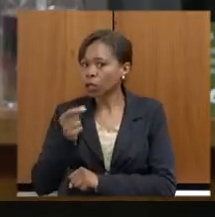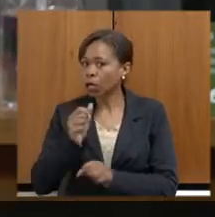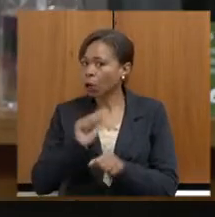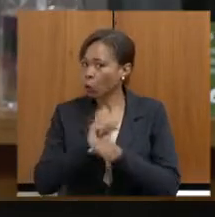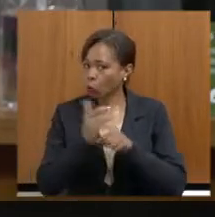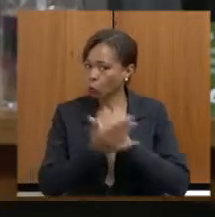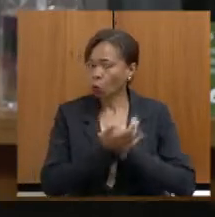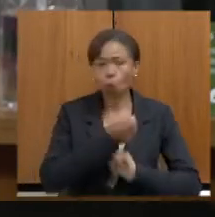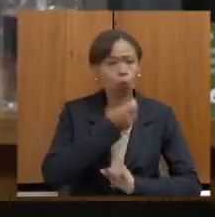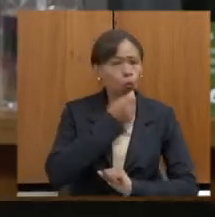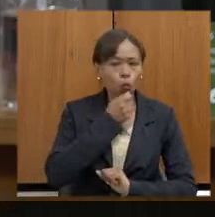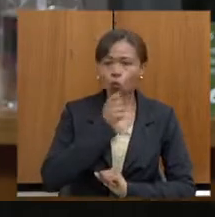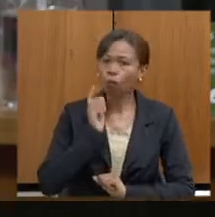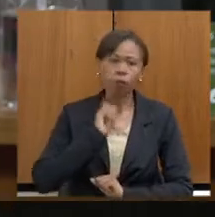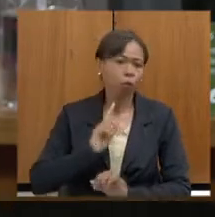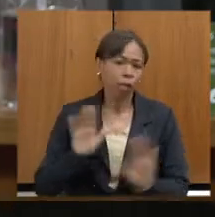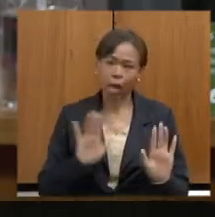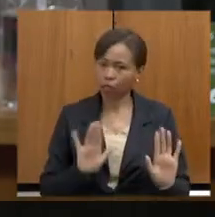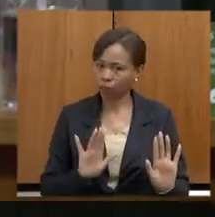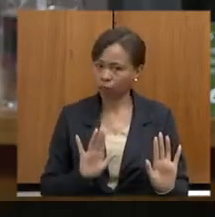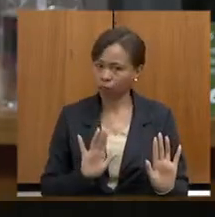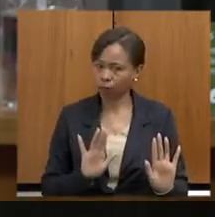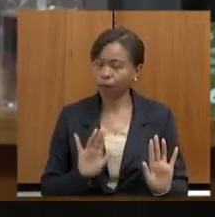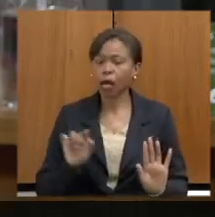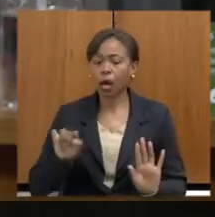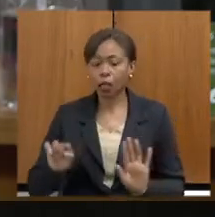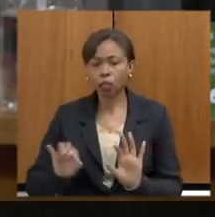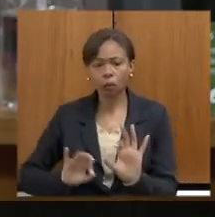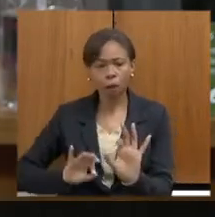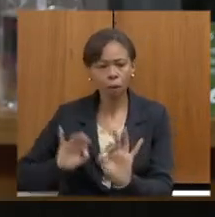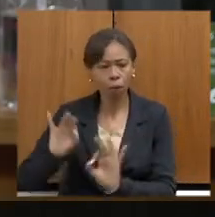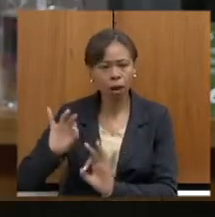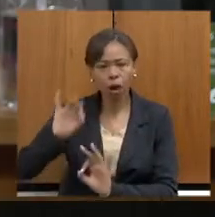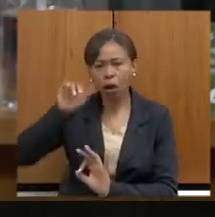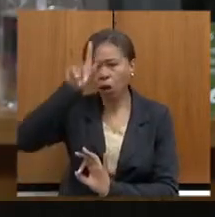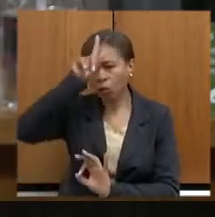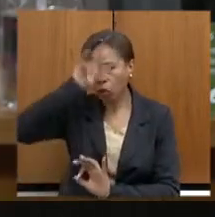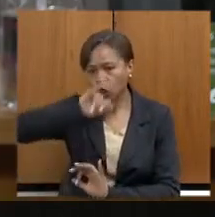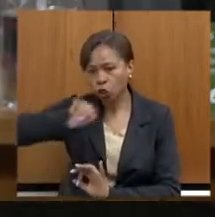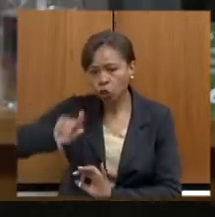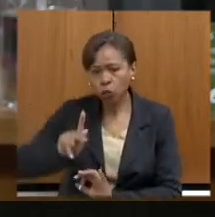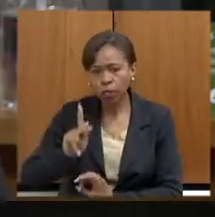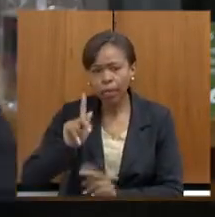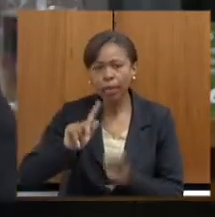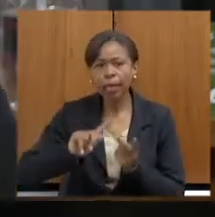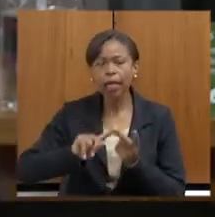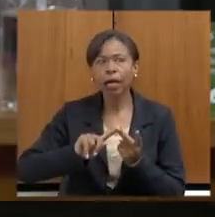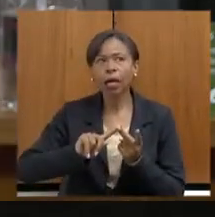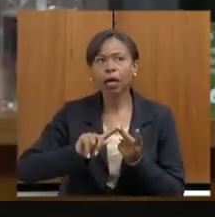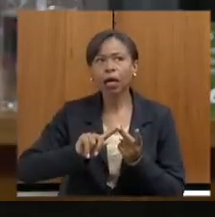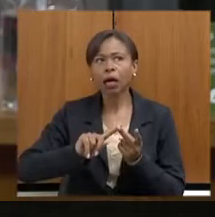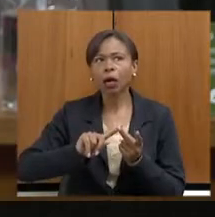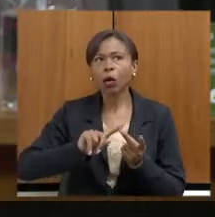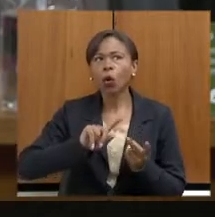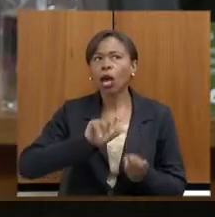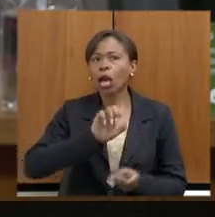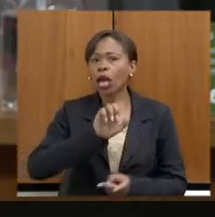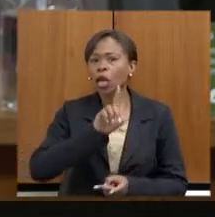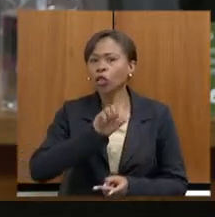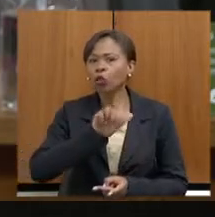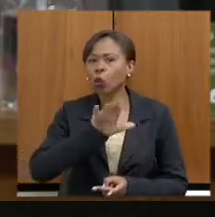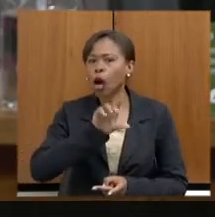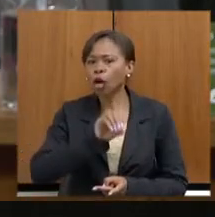de Minas ainda começamos a organizar o Júlio Eduardo de Menezes o agarradinho e Patos de Minas